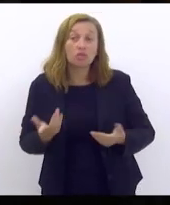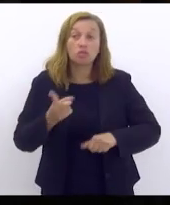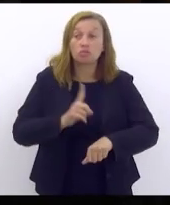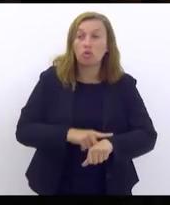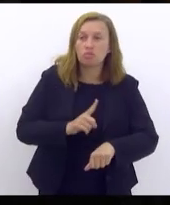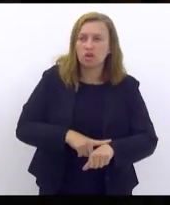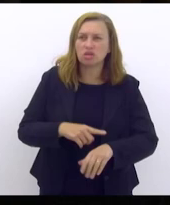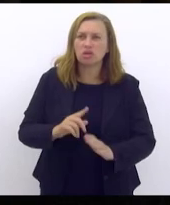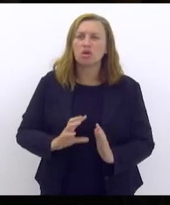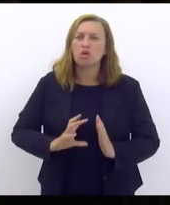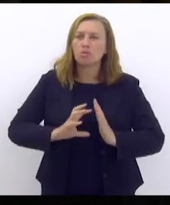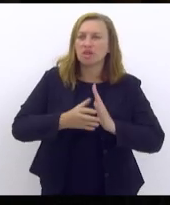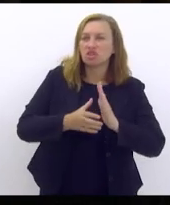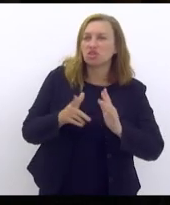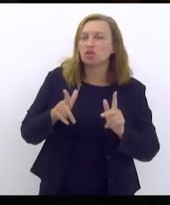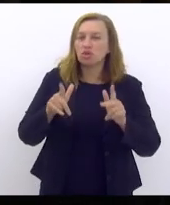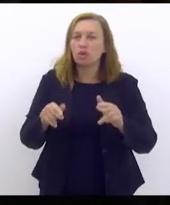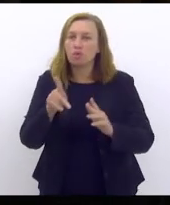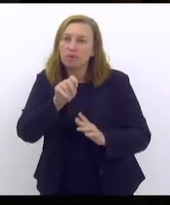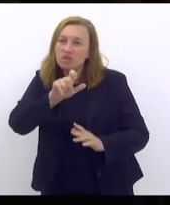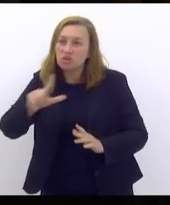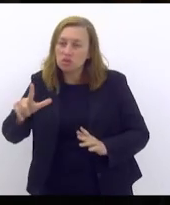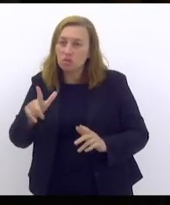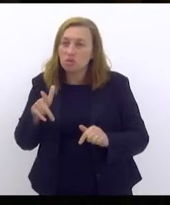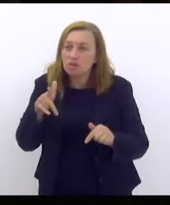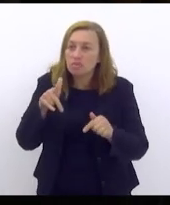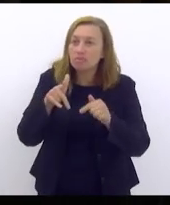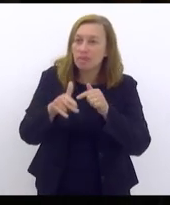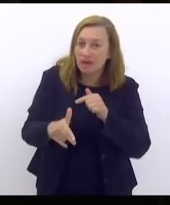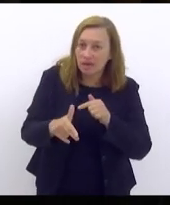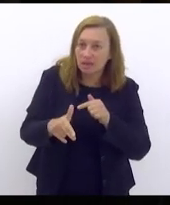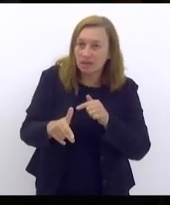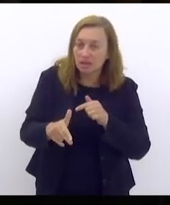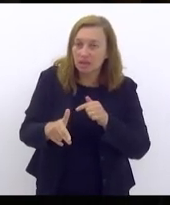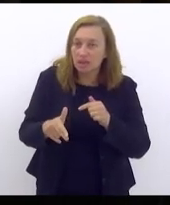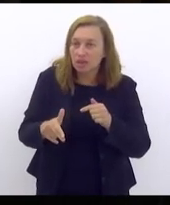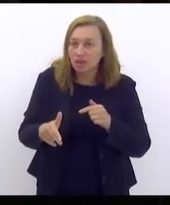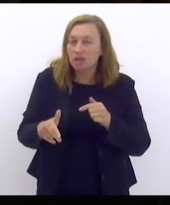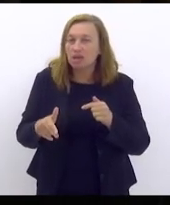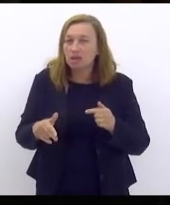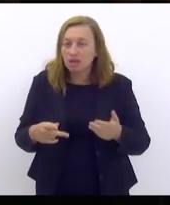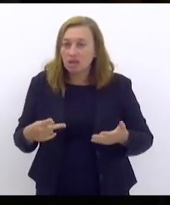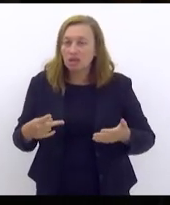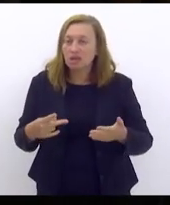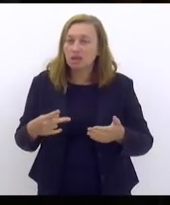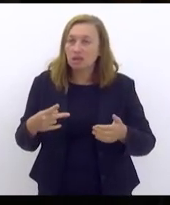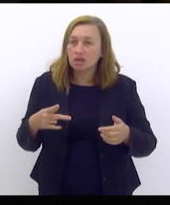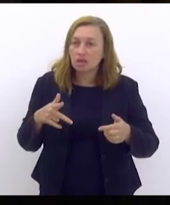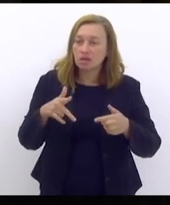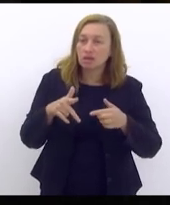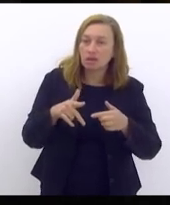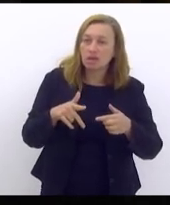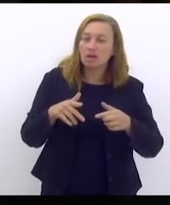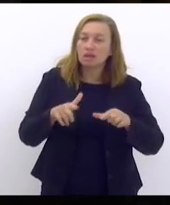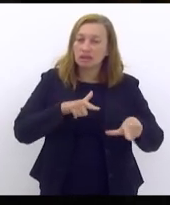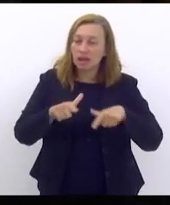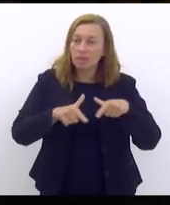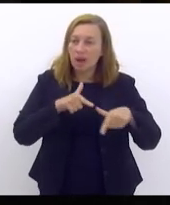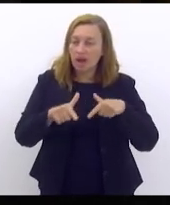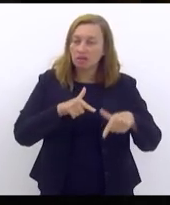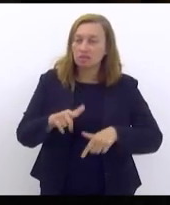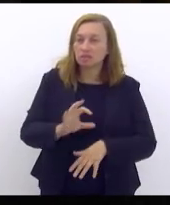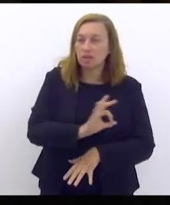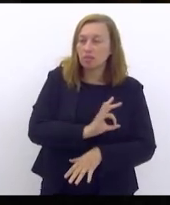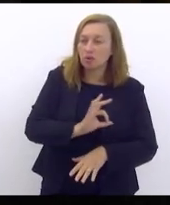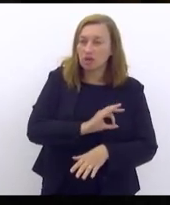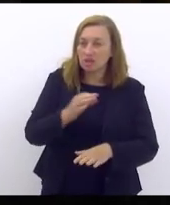que um partido como o PSOL impede que ocorra operações policiais em favelas, a partir do momento